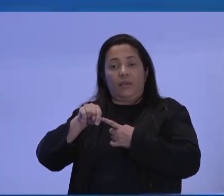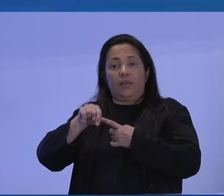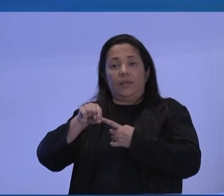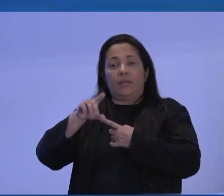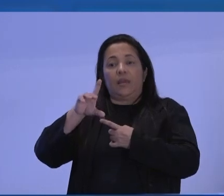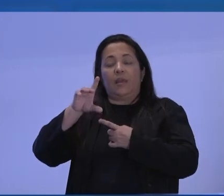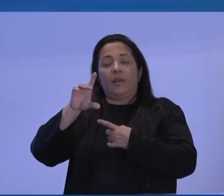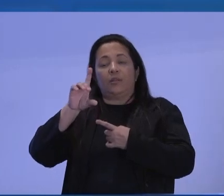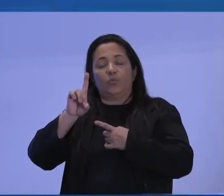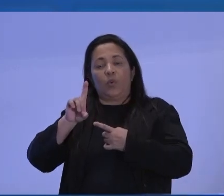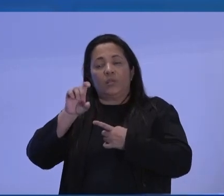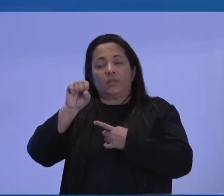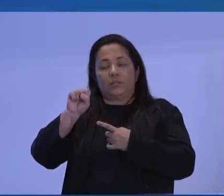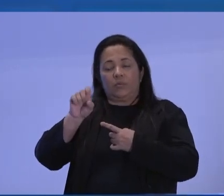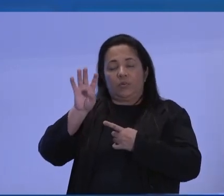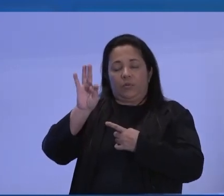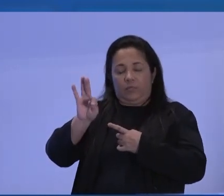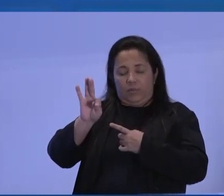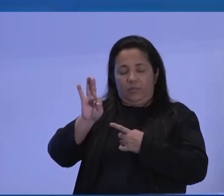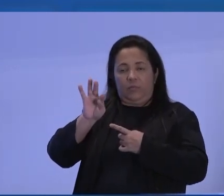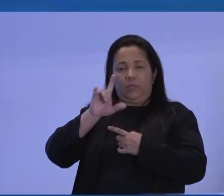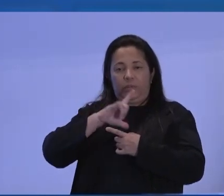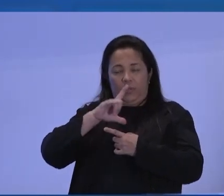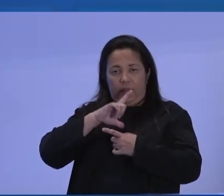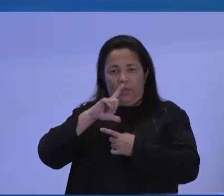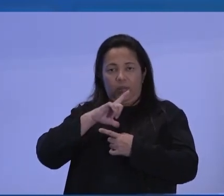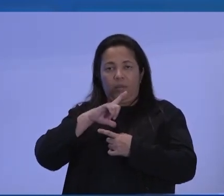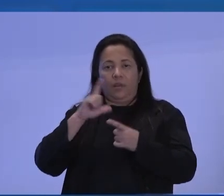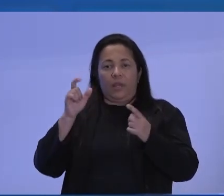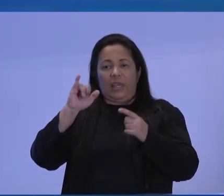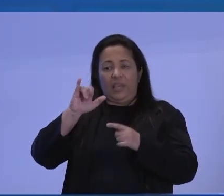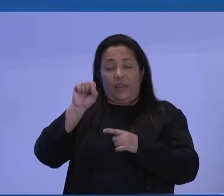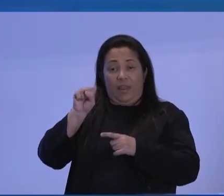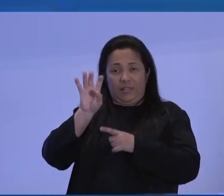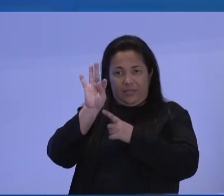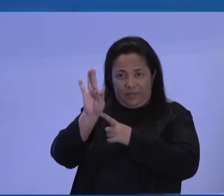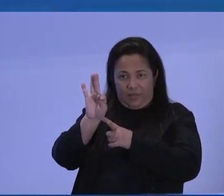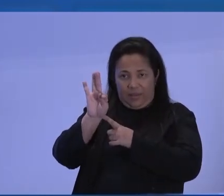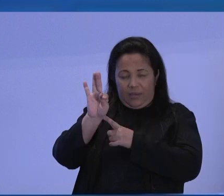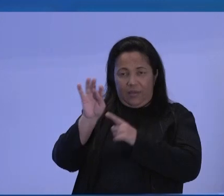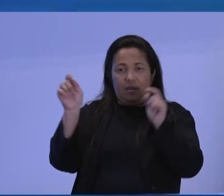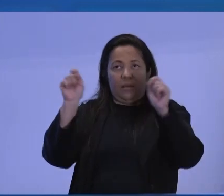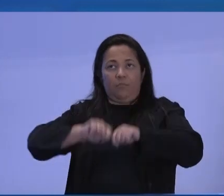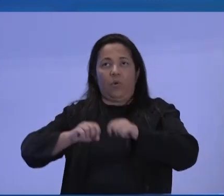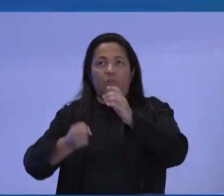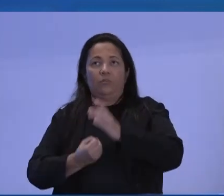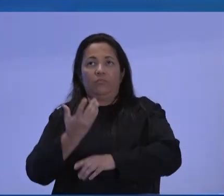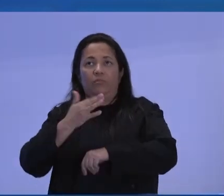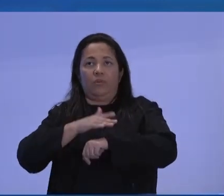pela bactéria, o treponema pálido, que se manifesta, além de febre,